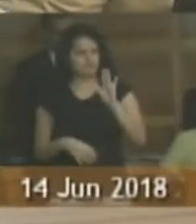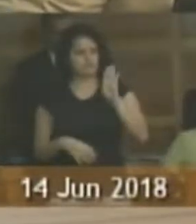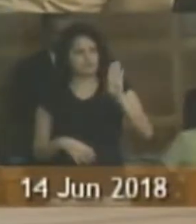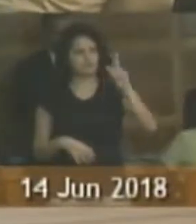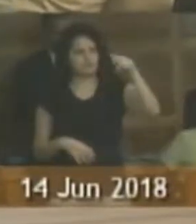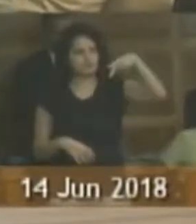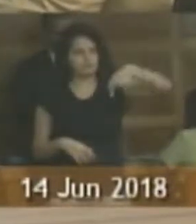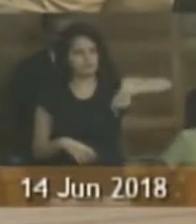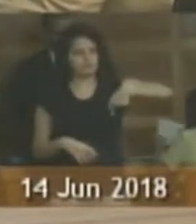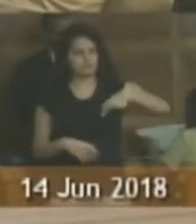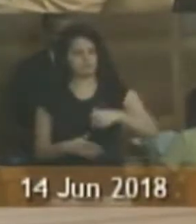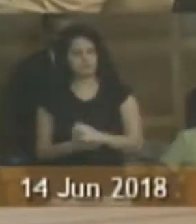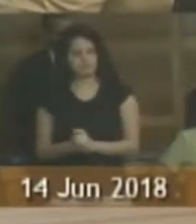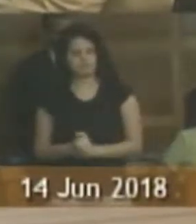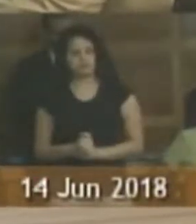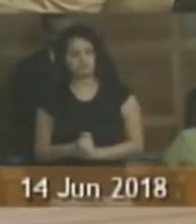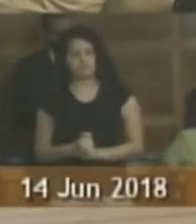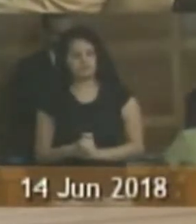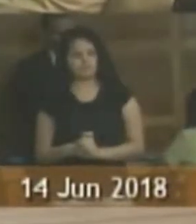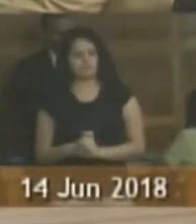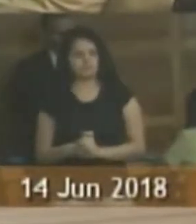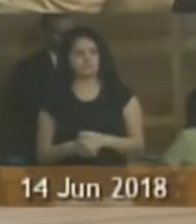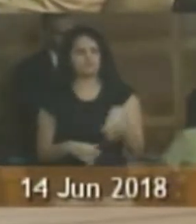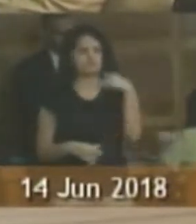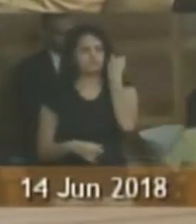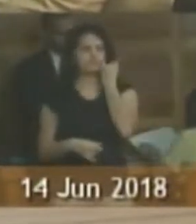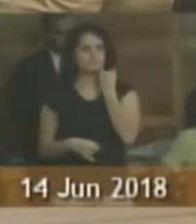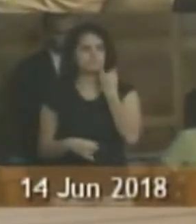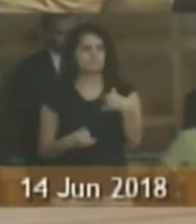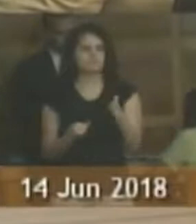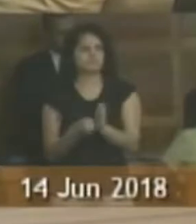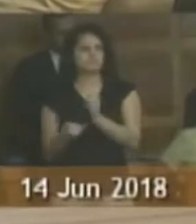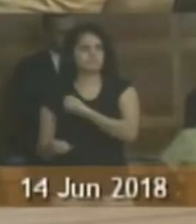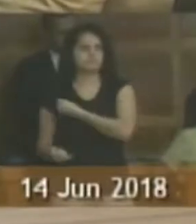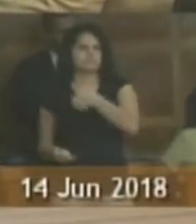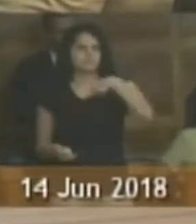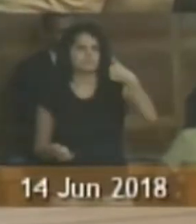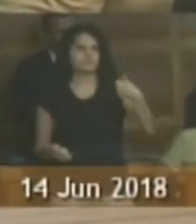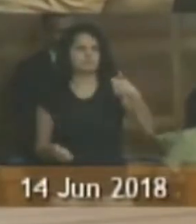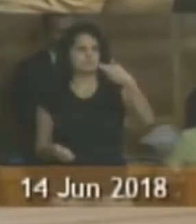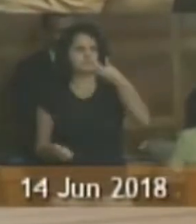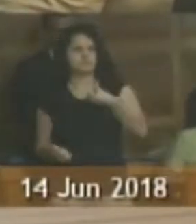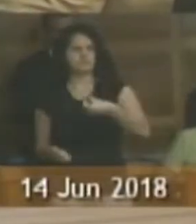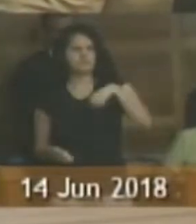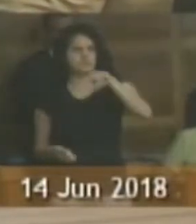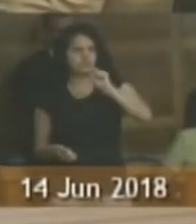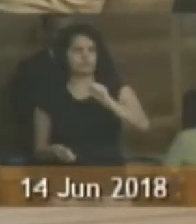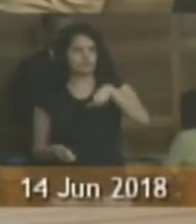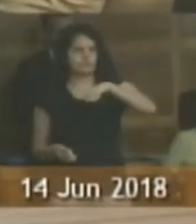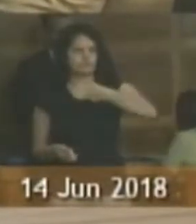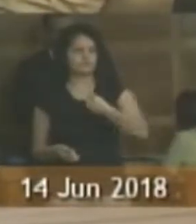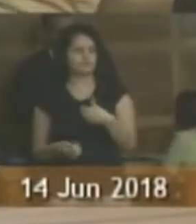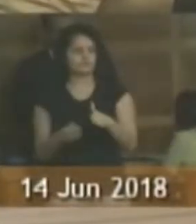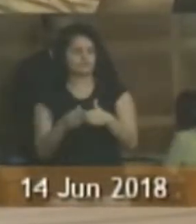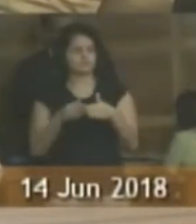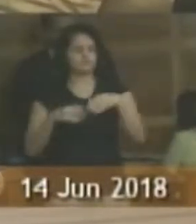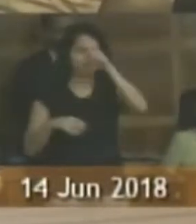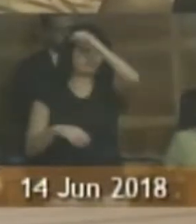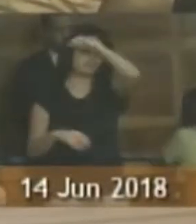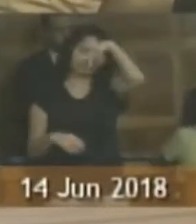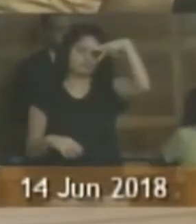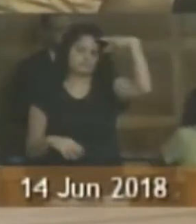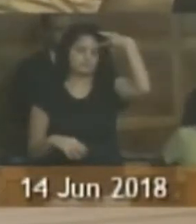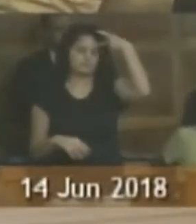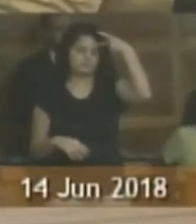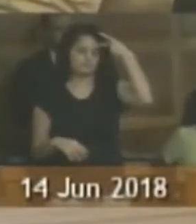bairro Banqueta. Jane Roseli Veiga, indicação 1671 de 2018, indicando ao prefeito municipal